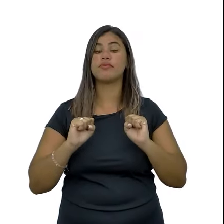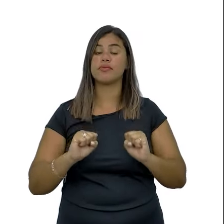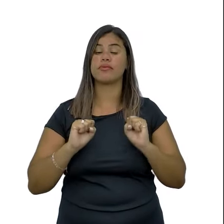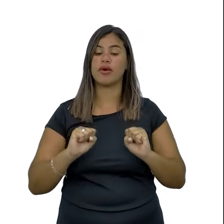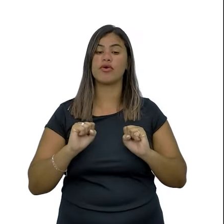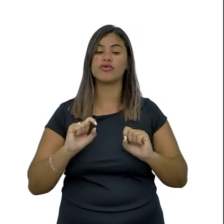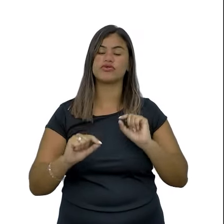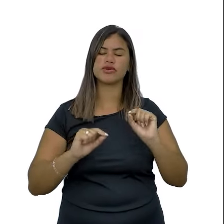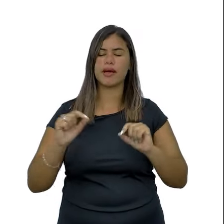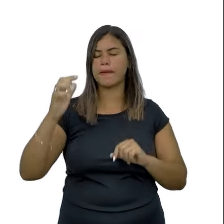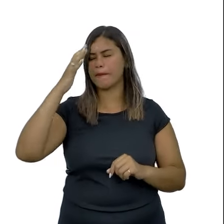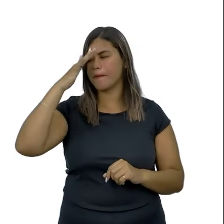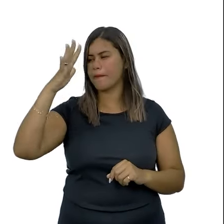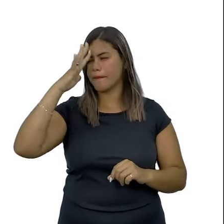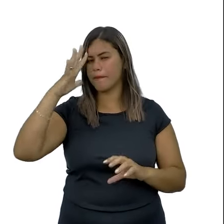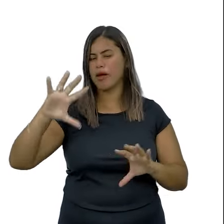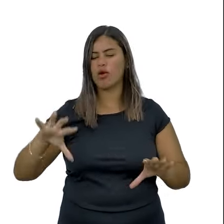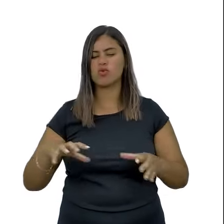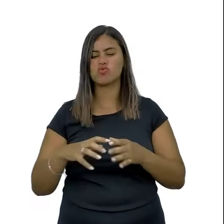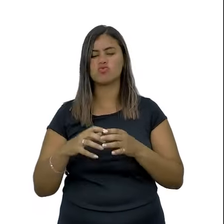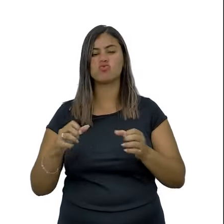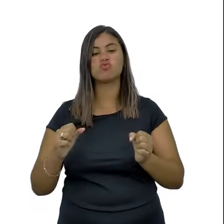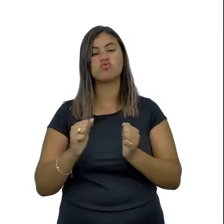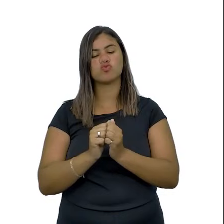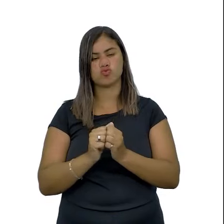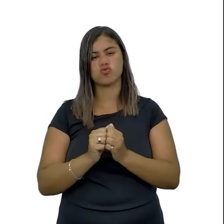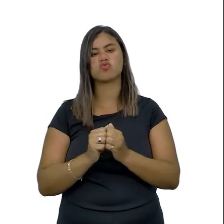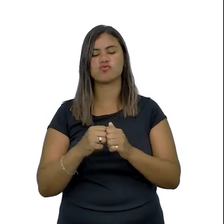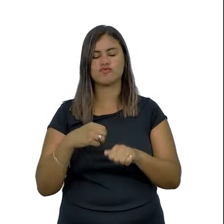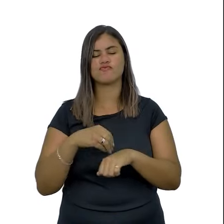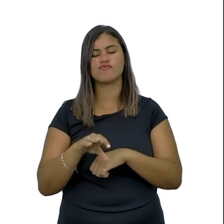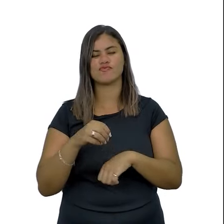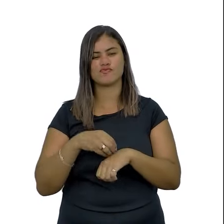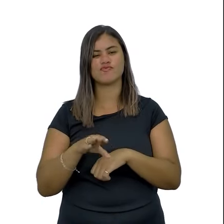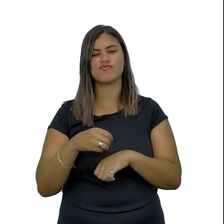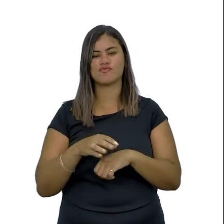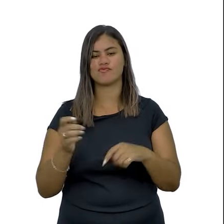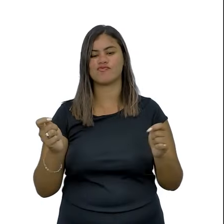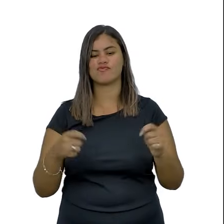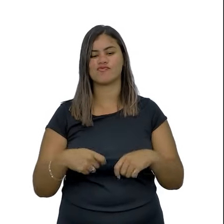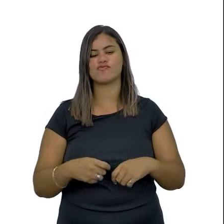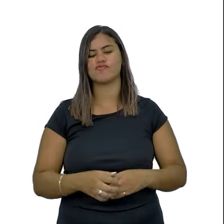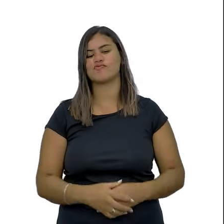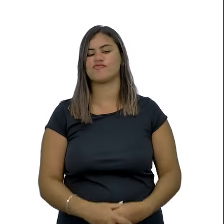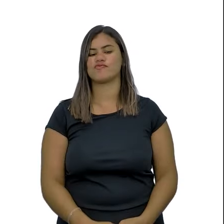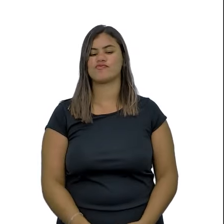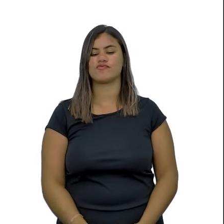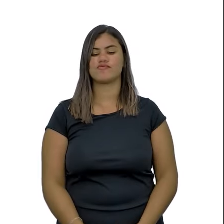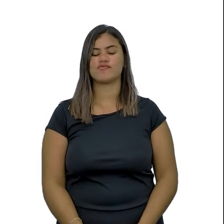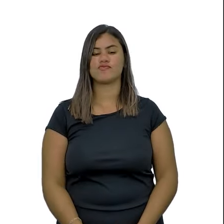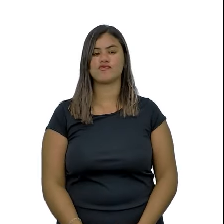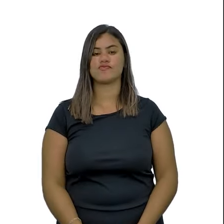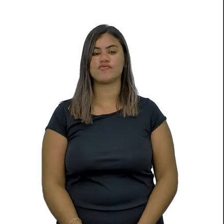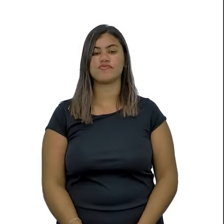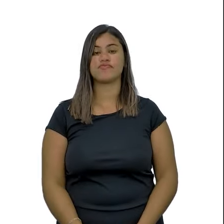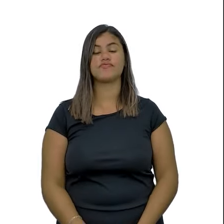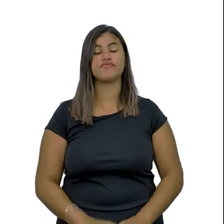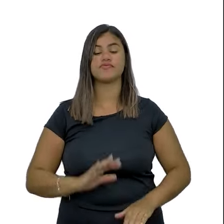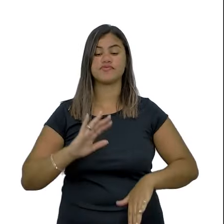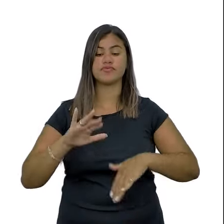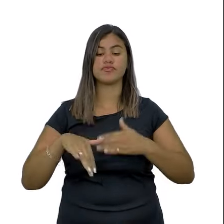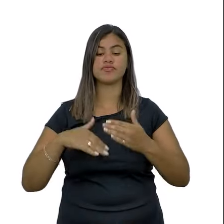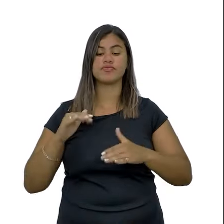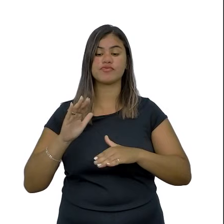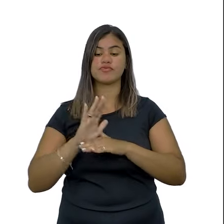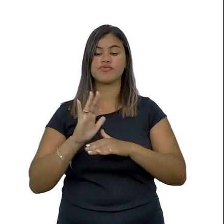pares e pensar juntos algumas das sugestões que apresentamos. Isso possibilita uma